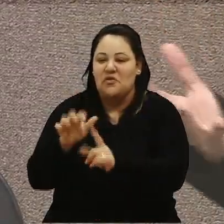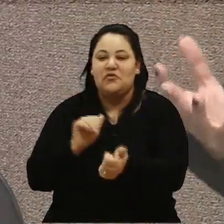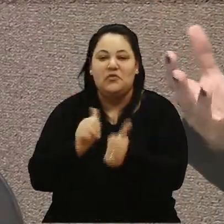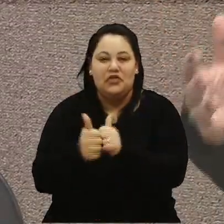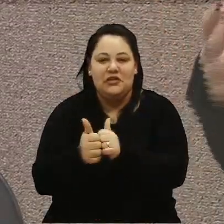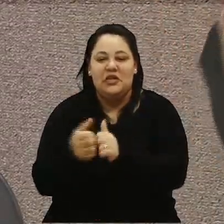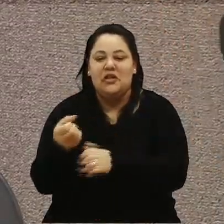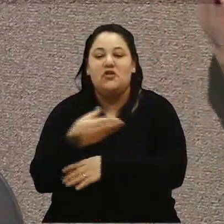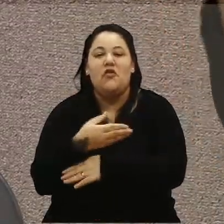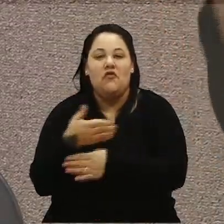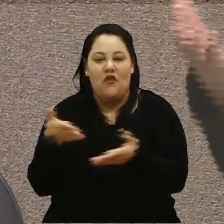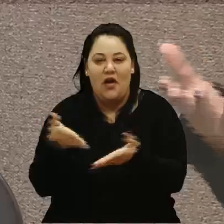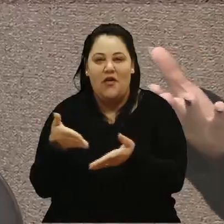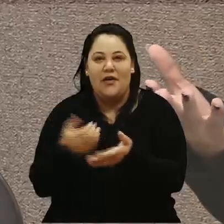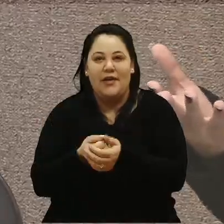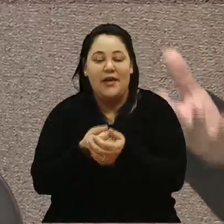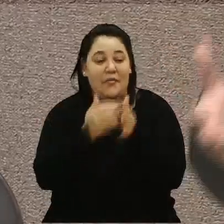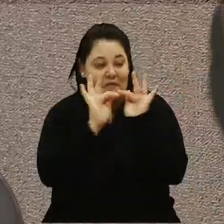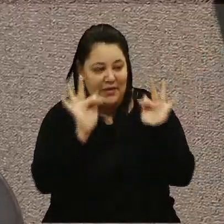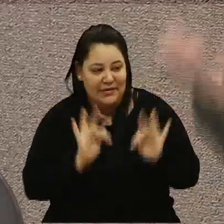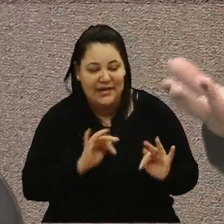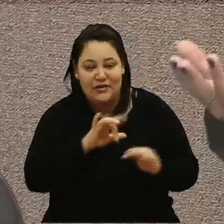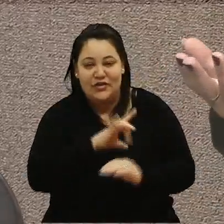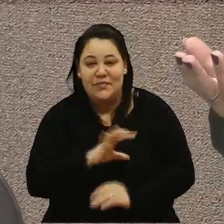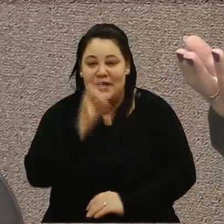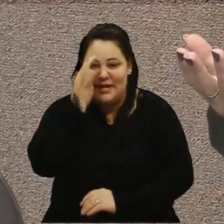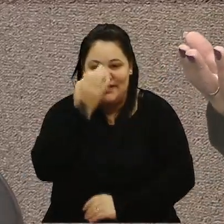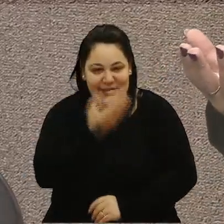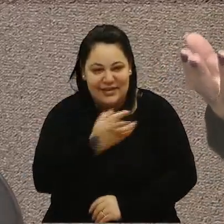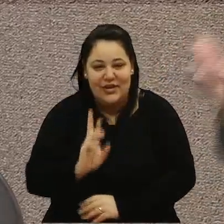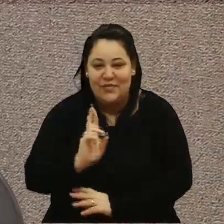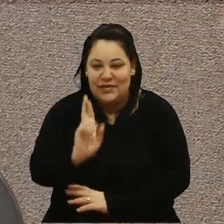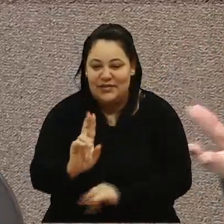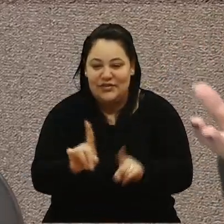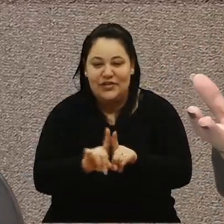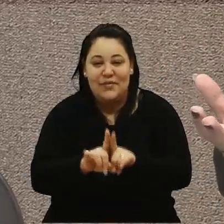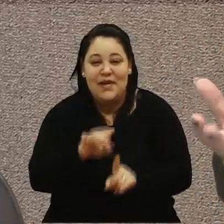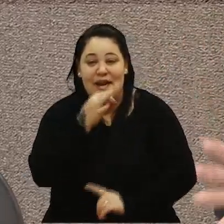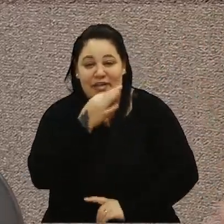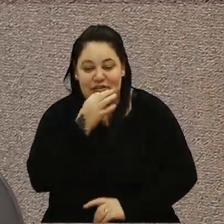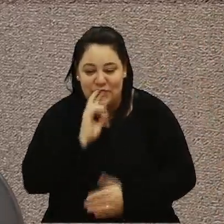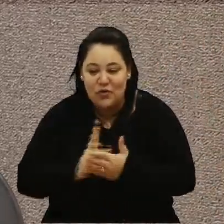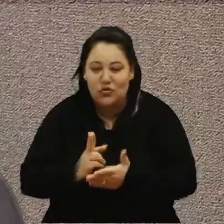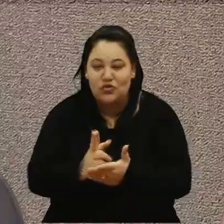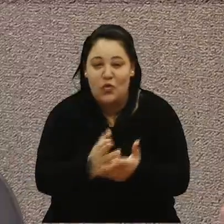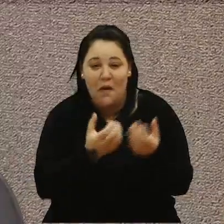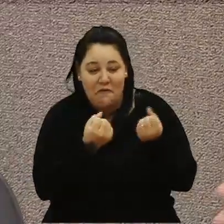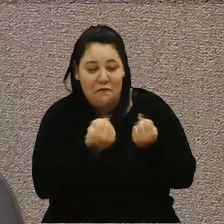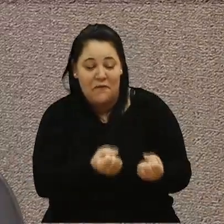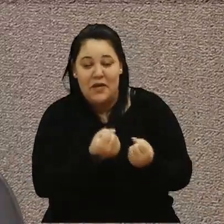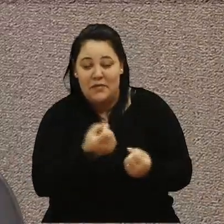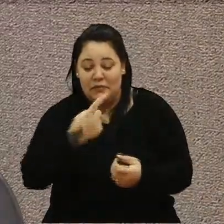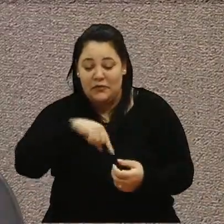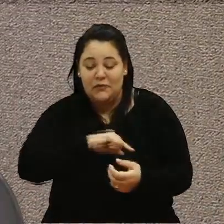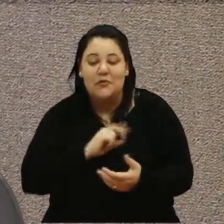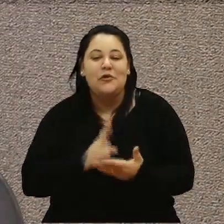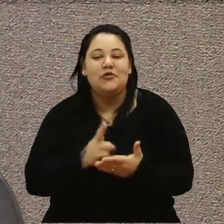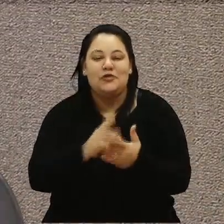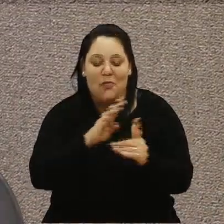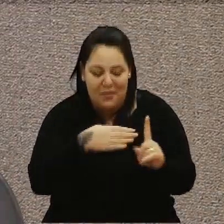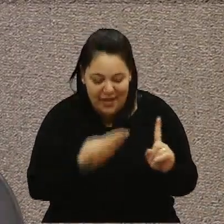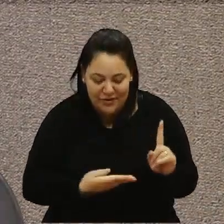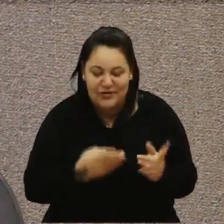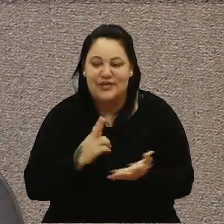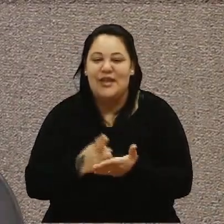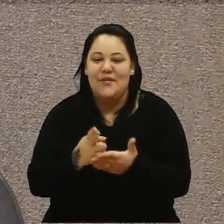geração. Davi, é uma alegria te ter aqui, é uma alegria te ter como um representante de Caxias, segue firme, a gente vai continuar te homenageando sempre,